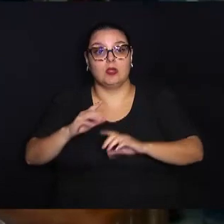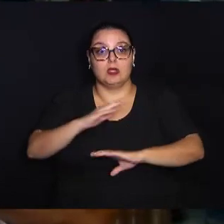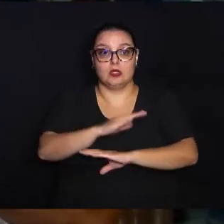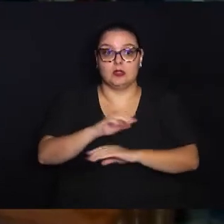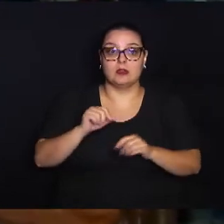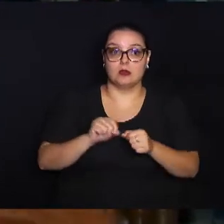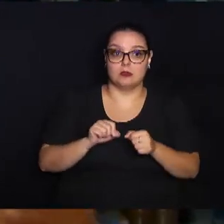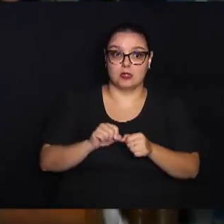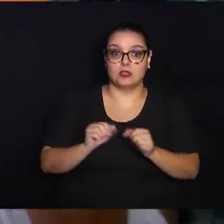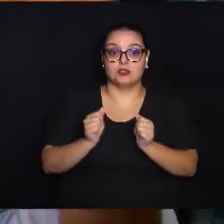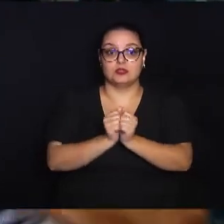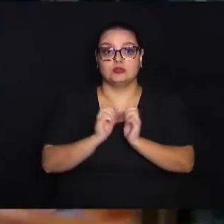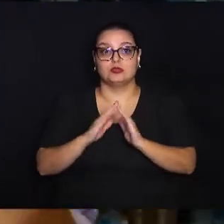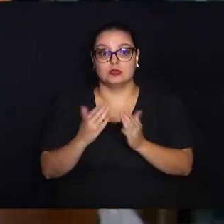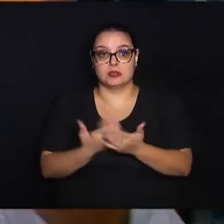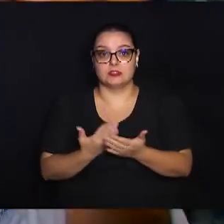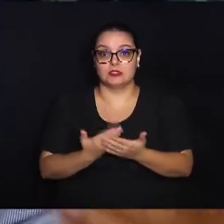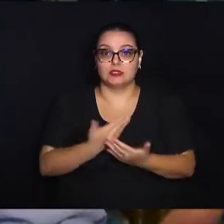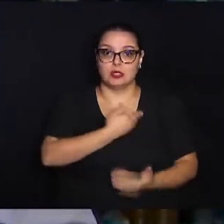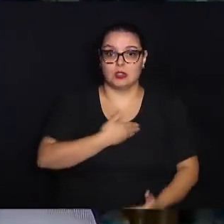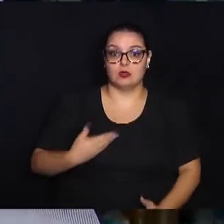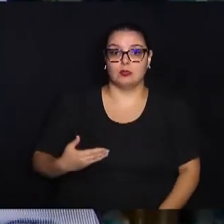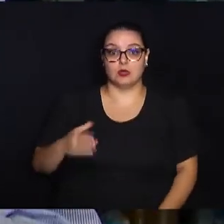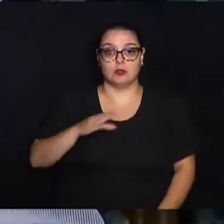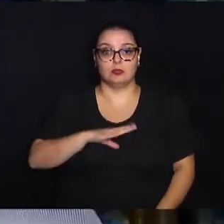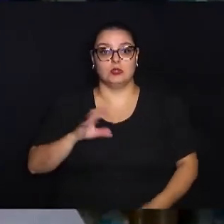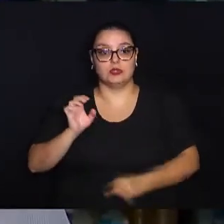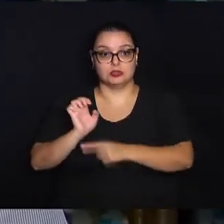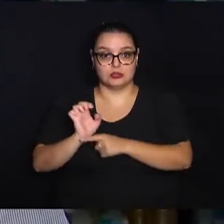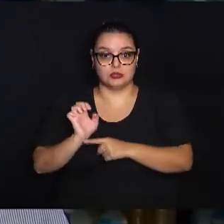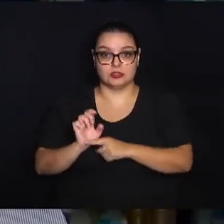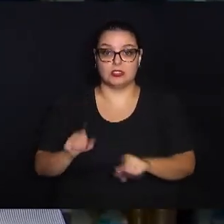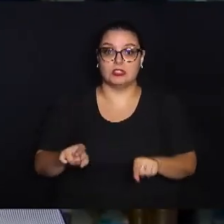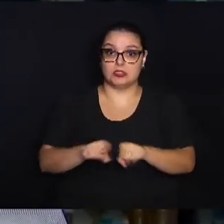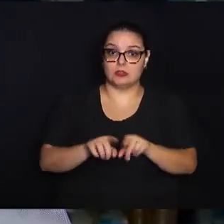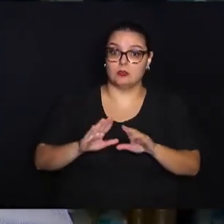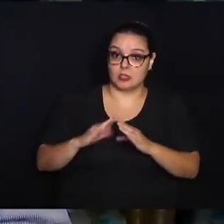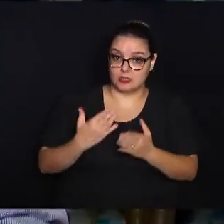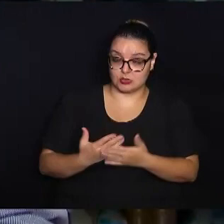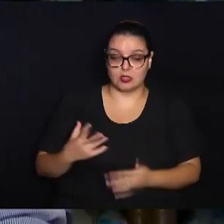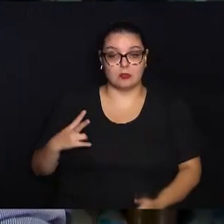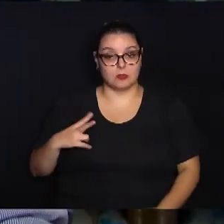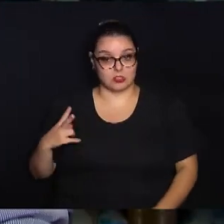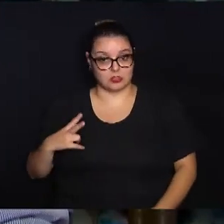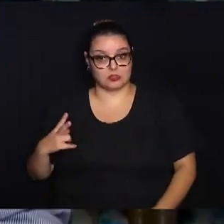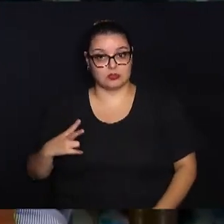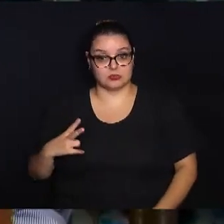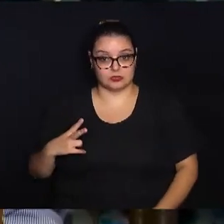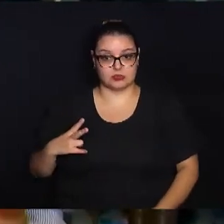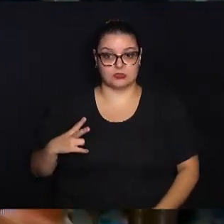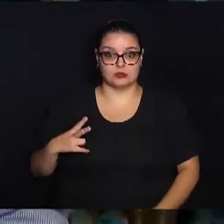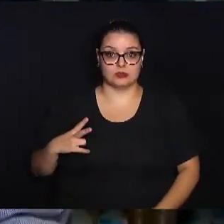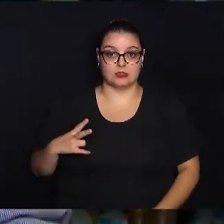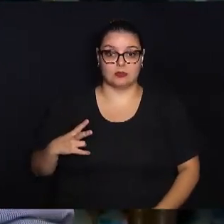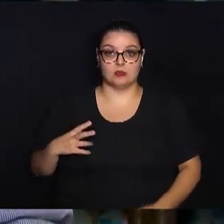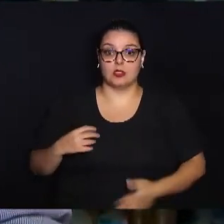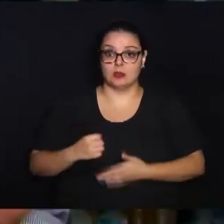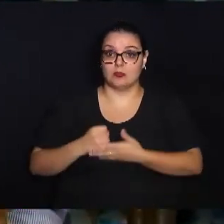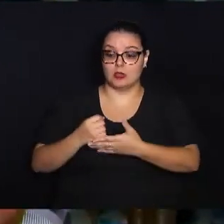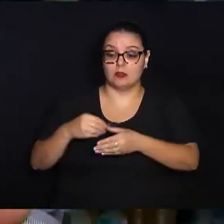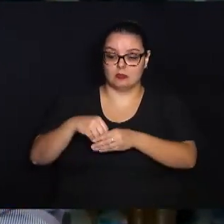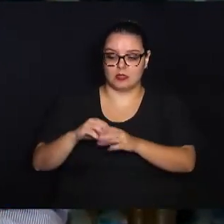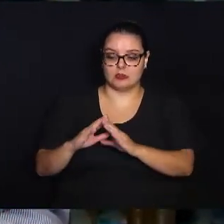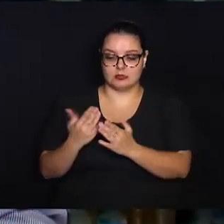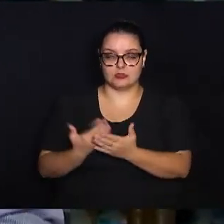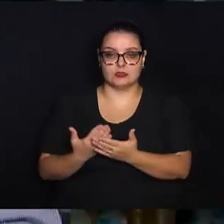com as escolas públicas, municipais, estaduais e também escolas particulares para levar para dentro da